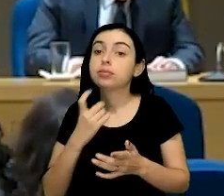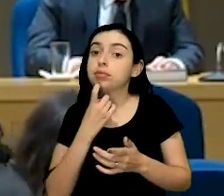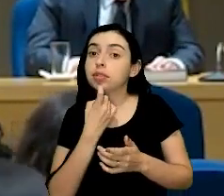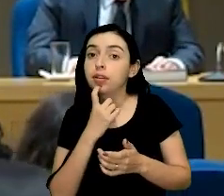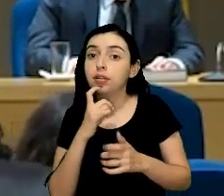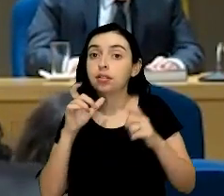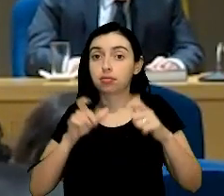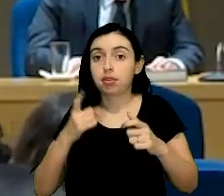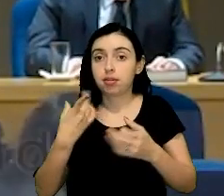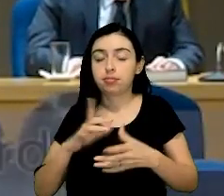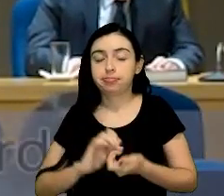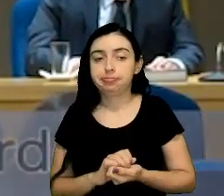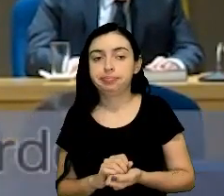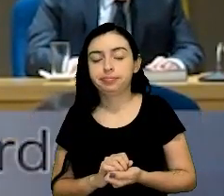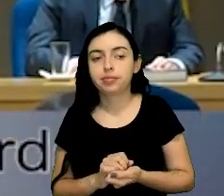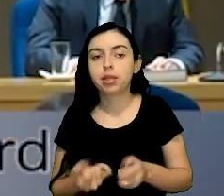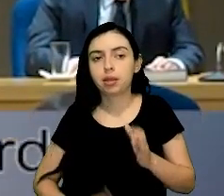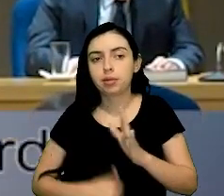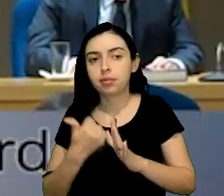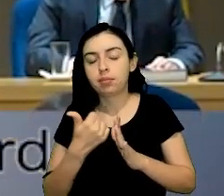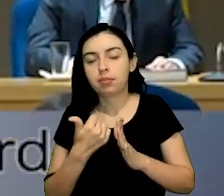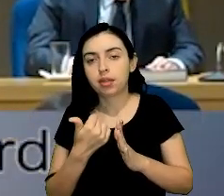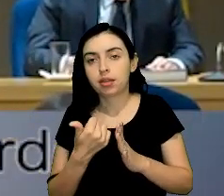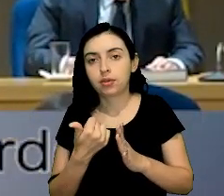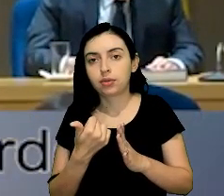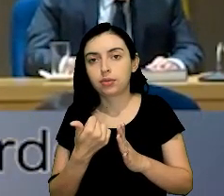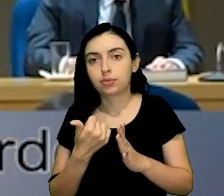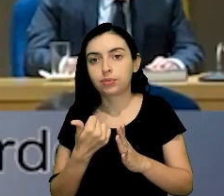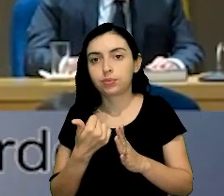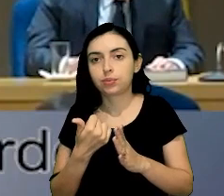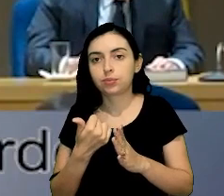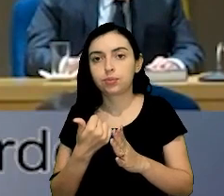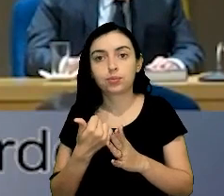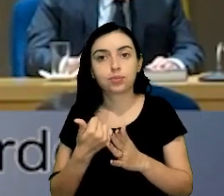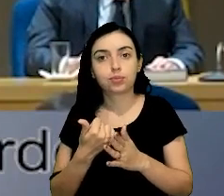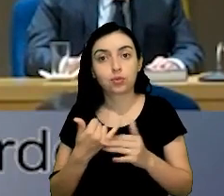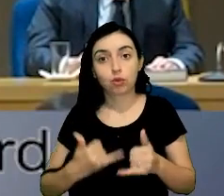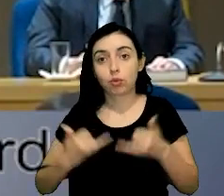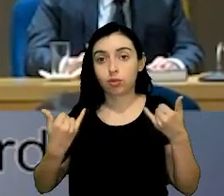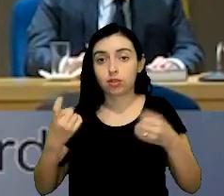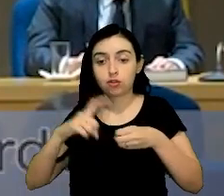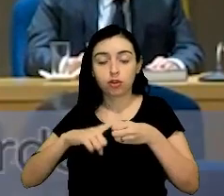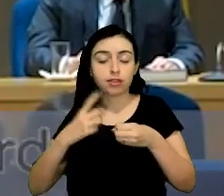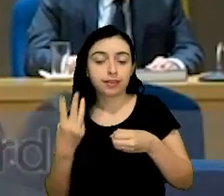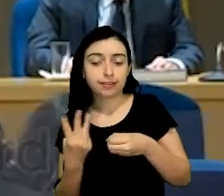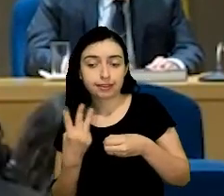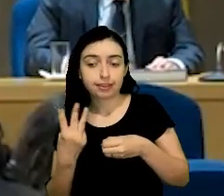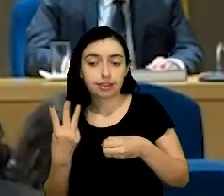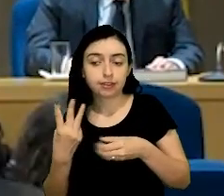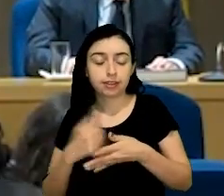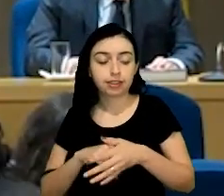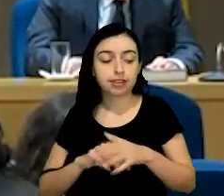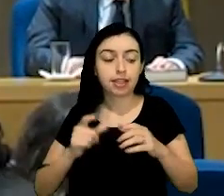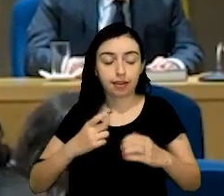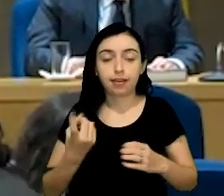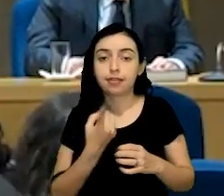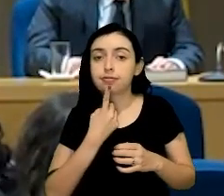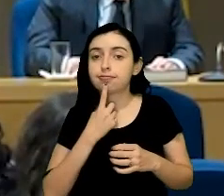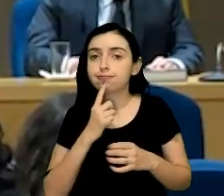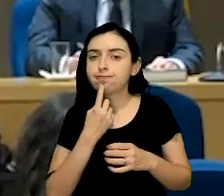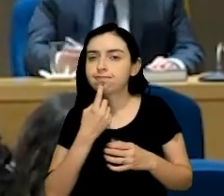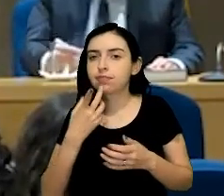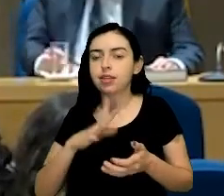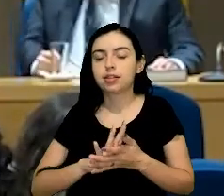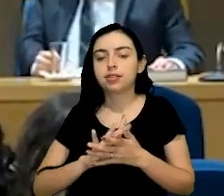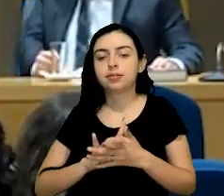né? Primeiro, me deu uma oportunidade de voltar pela terceira vez, acho que na subseção de Campinas, embora seja um campineiro. Nasci